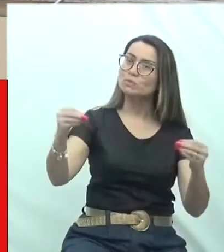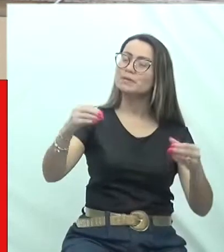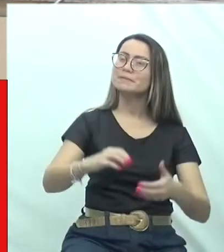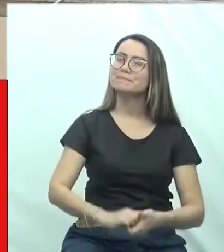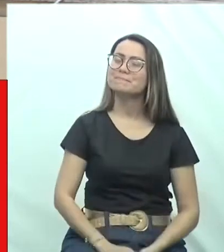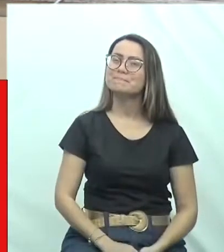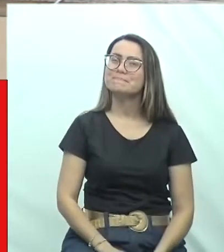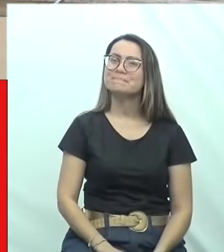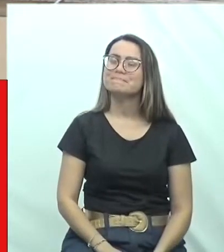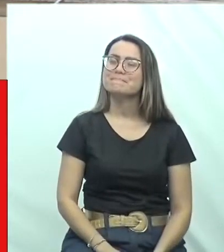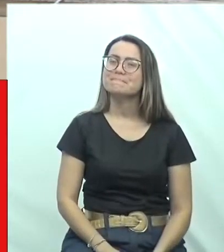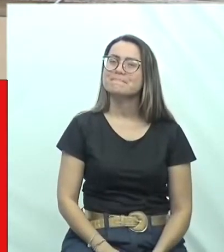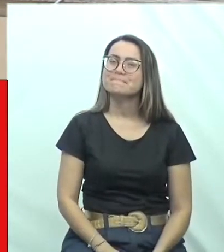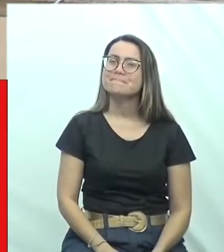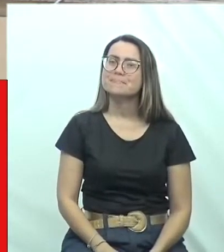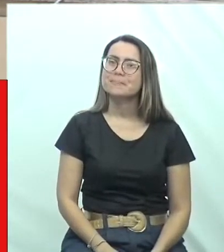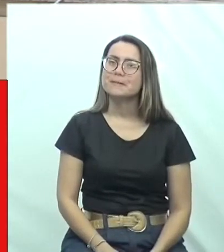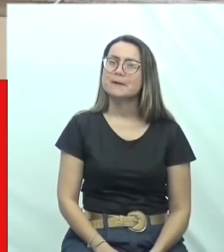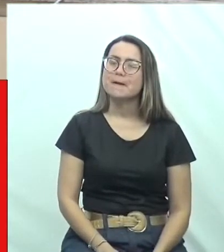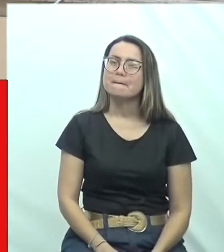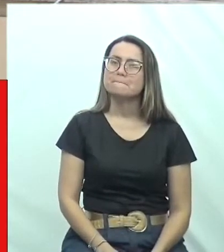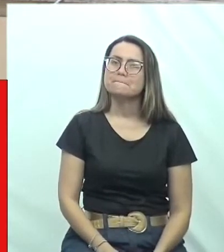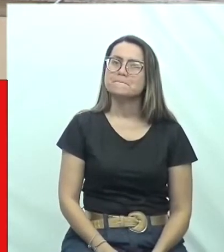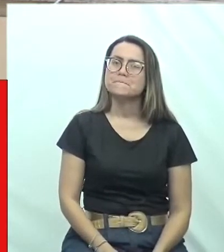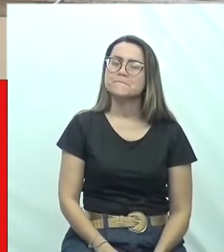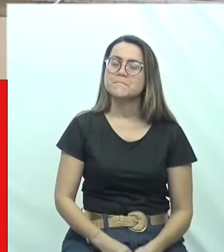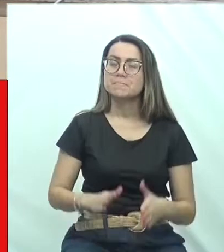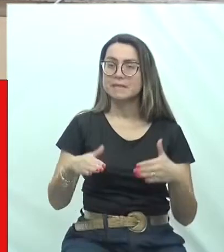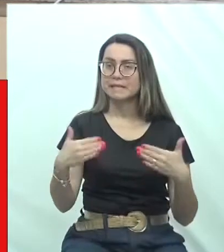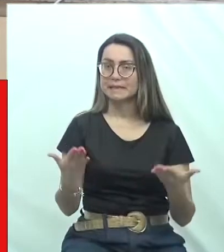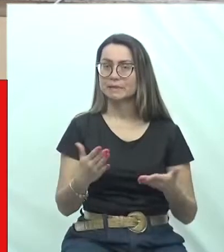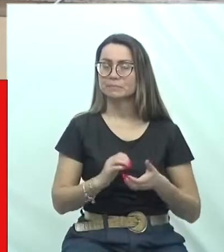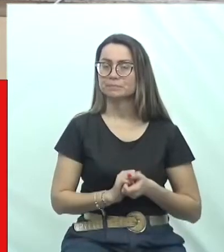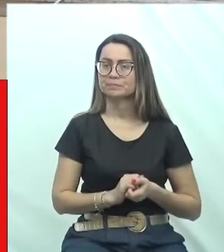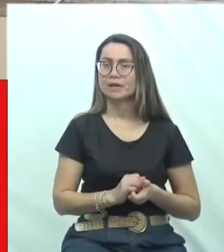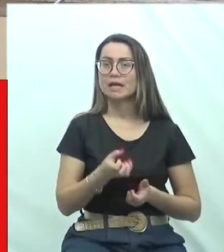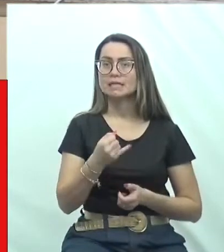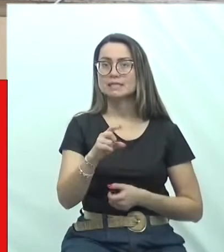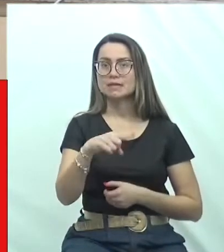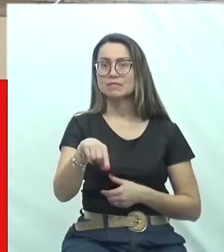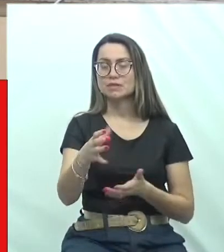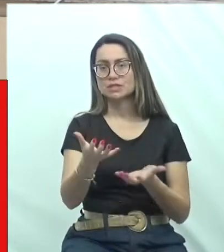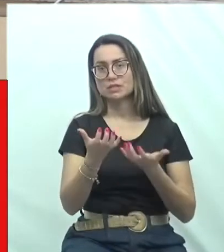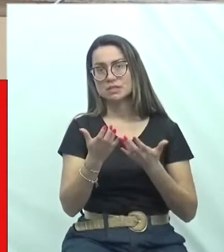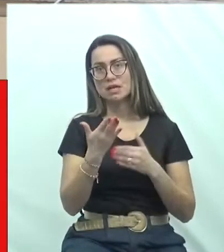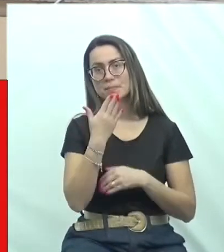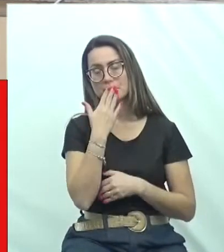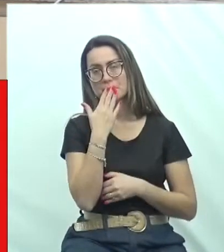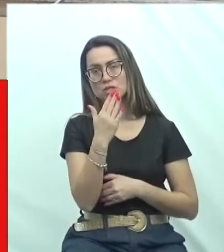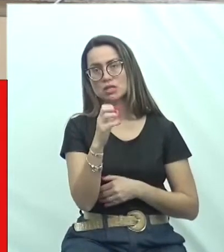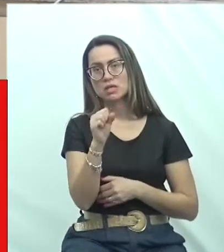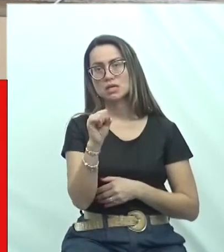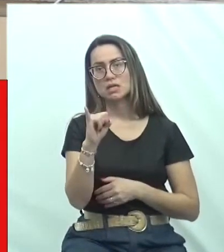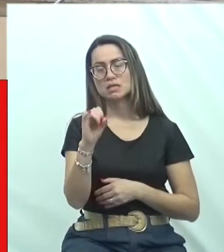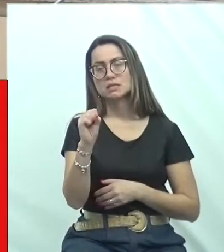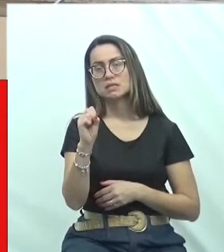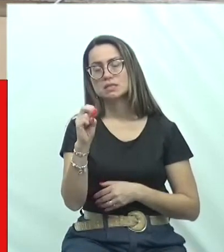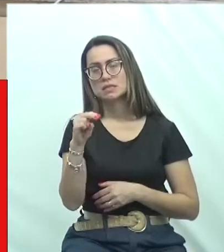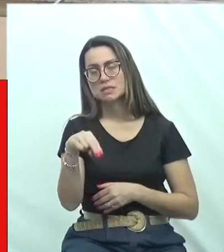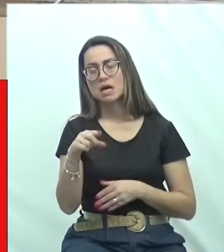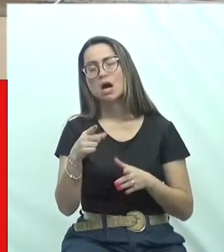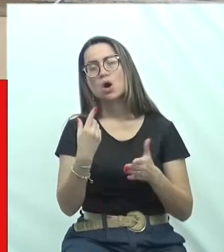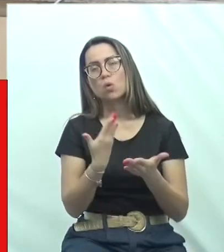não chegue esse ar até o seu cavalete. Então, assim, se vocês quiserem solicitar a CISAM um estudo mais